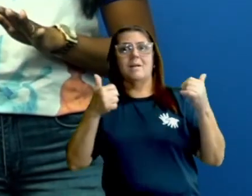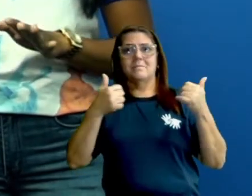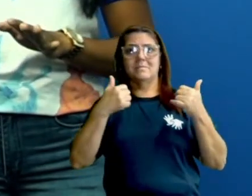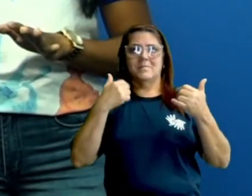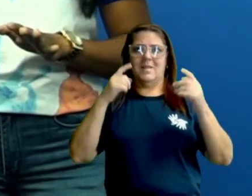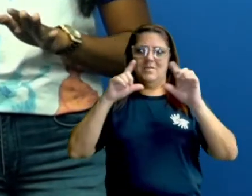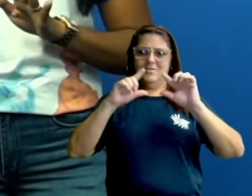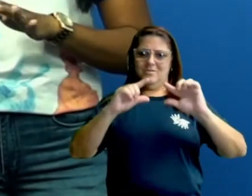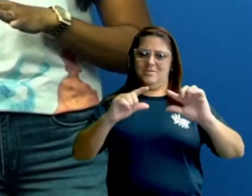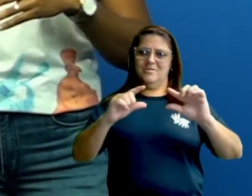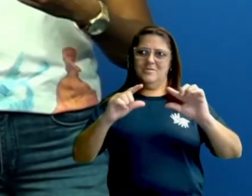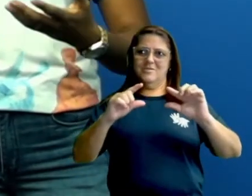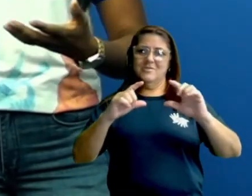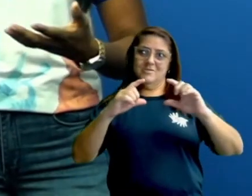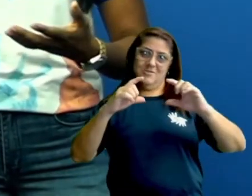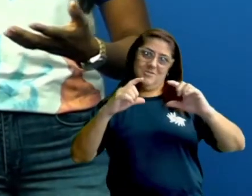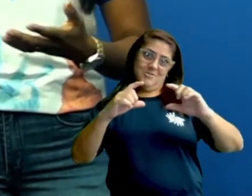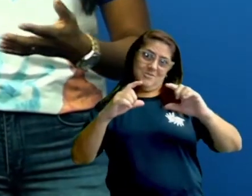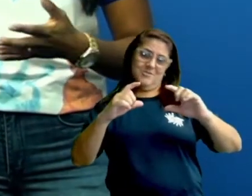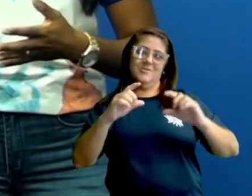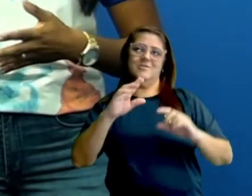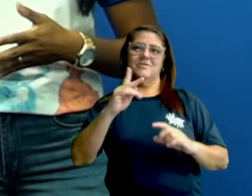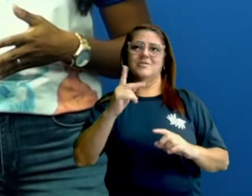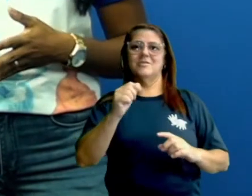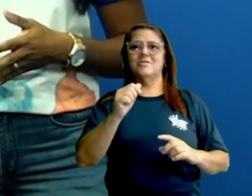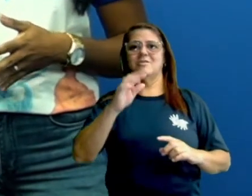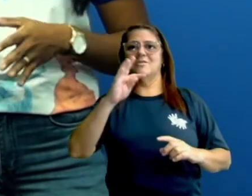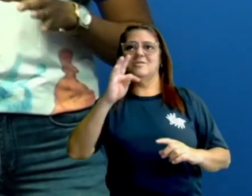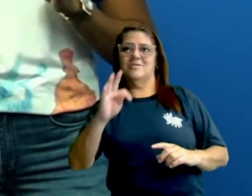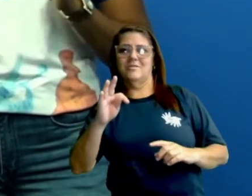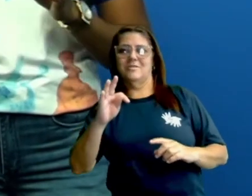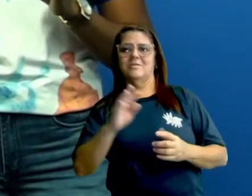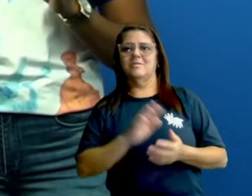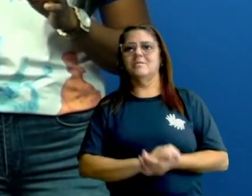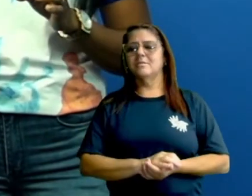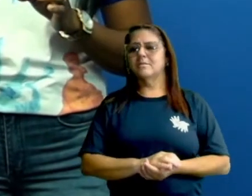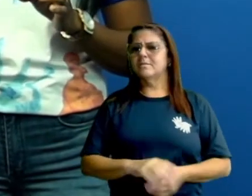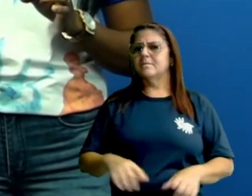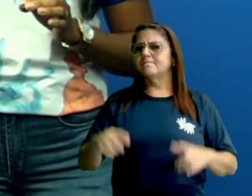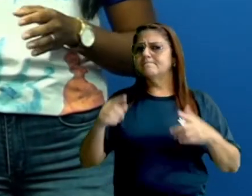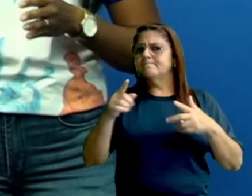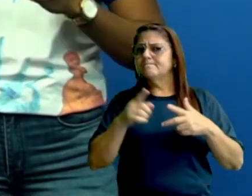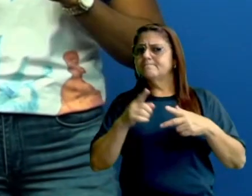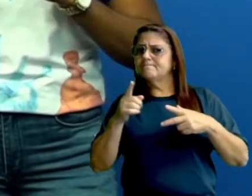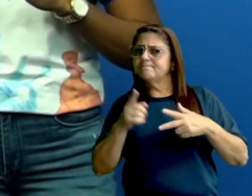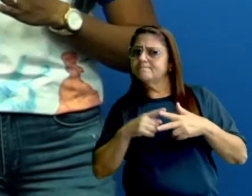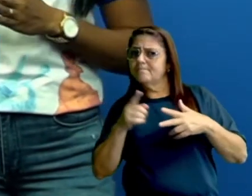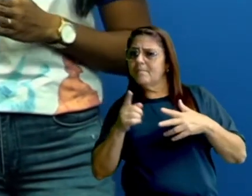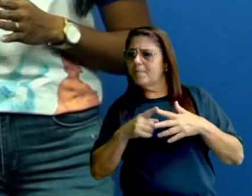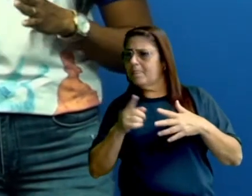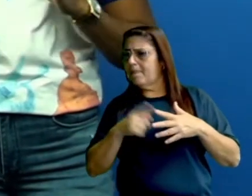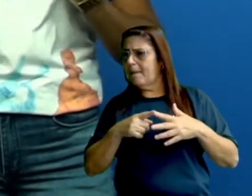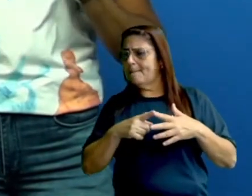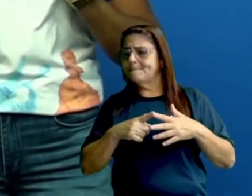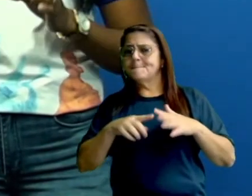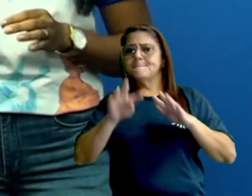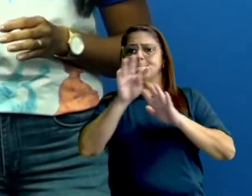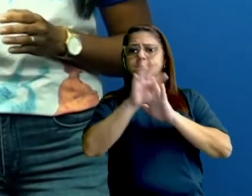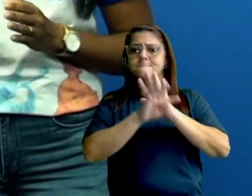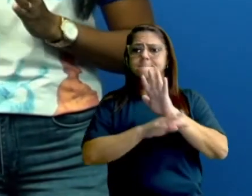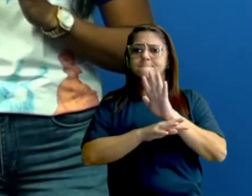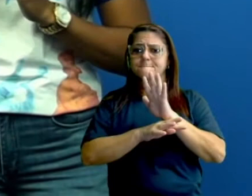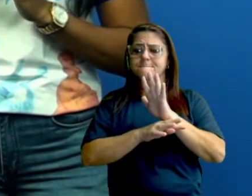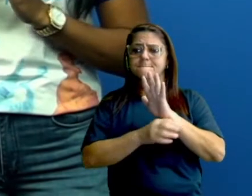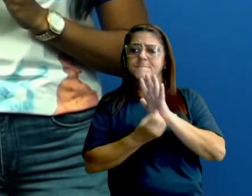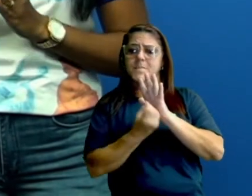perfeito, maravilhoso nos dias que nós estamos principalmente. O outro ponto, gente, ó, são produções